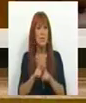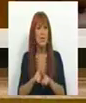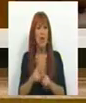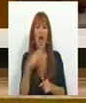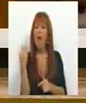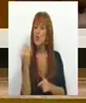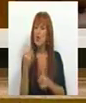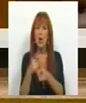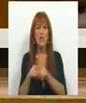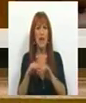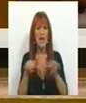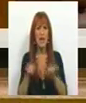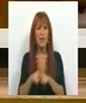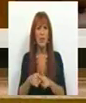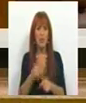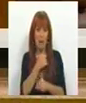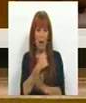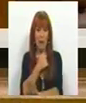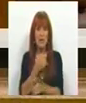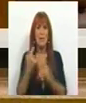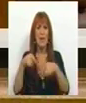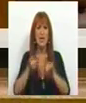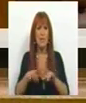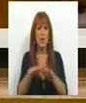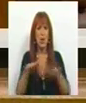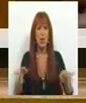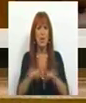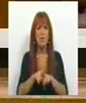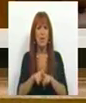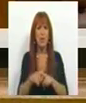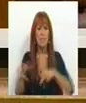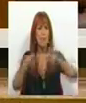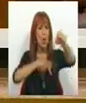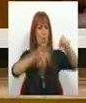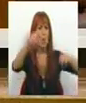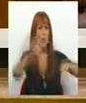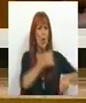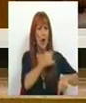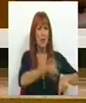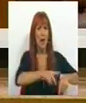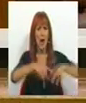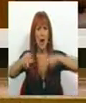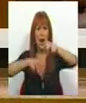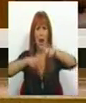aos jovens, ao nível do alojamento, mas também ao nível da mobilidade residencial.